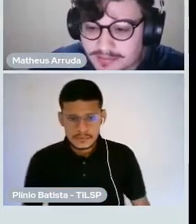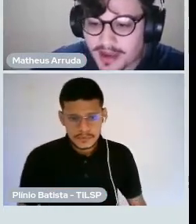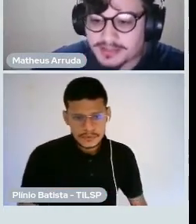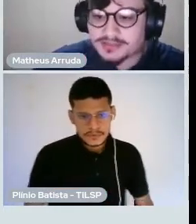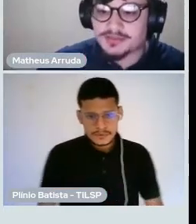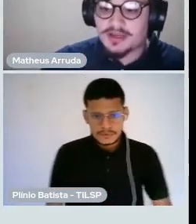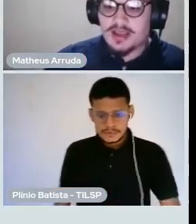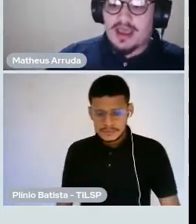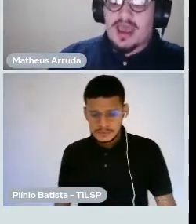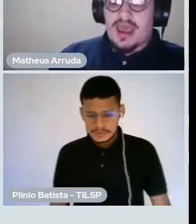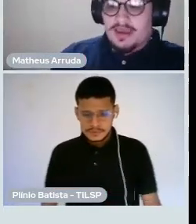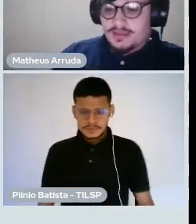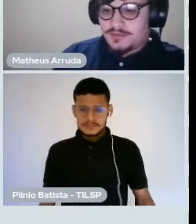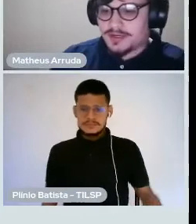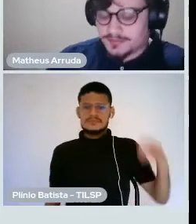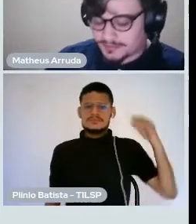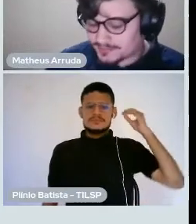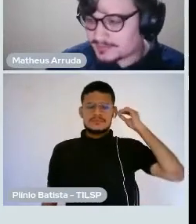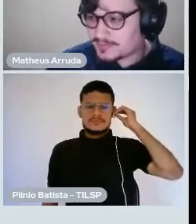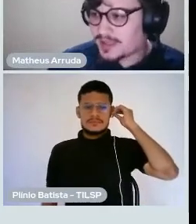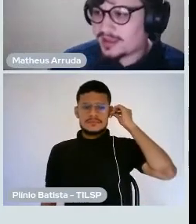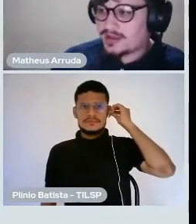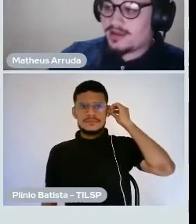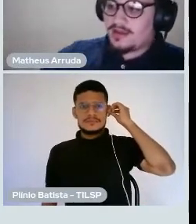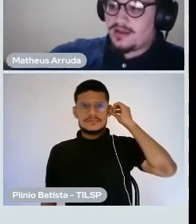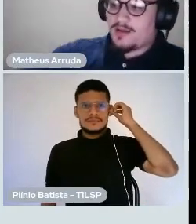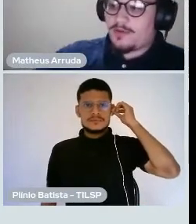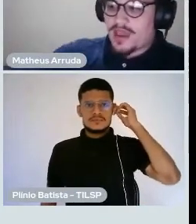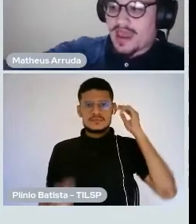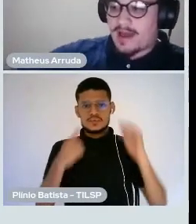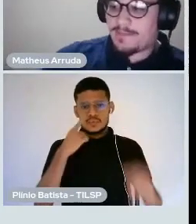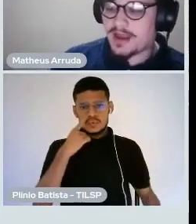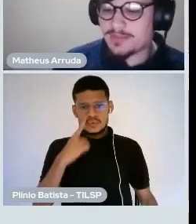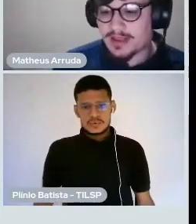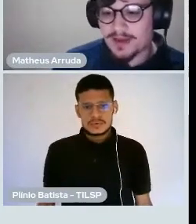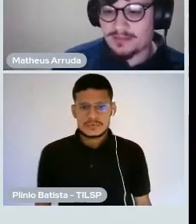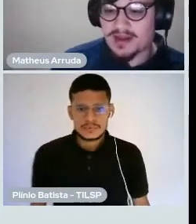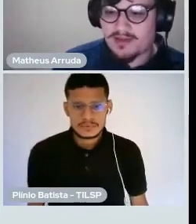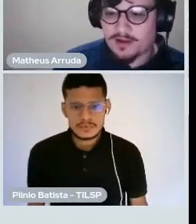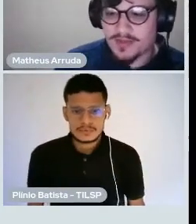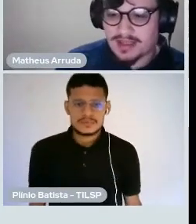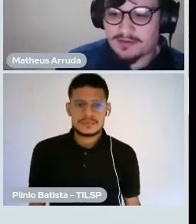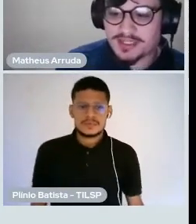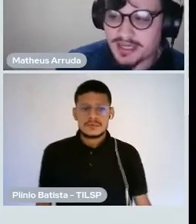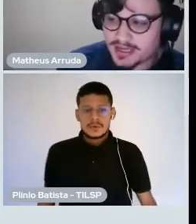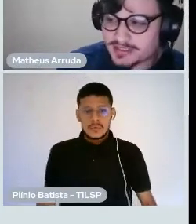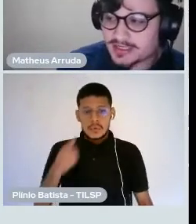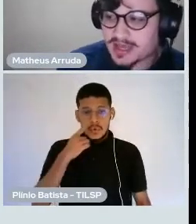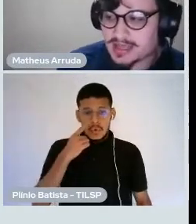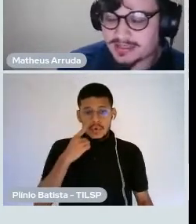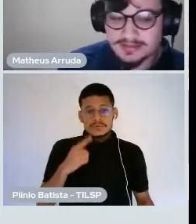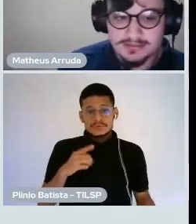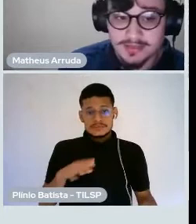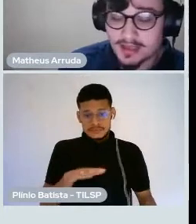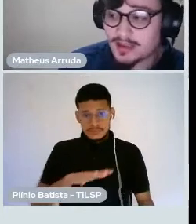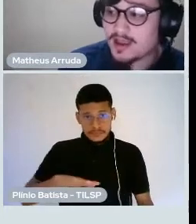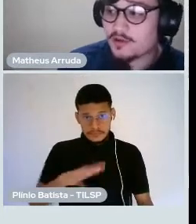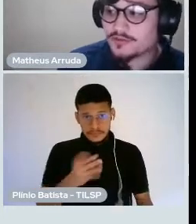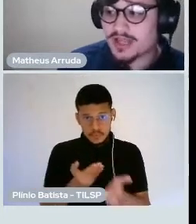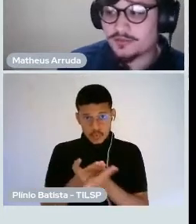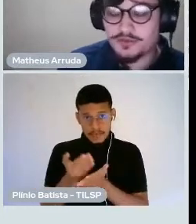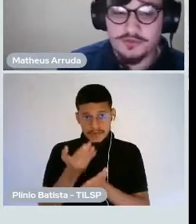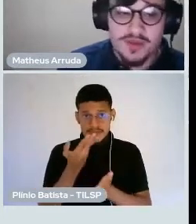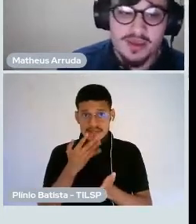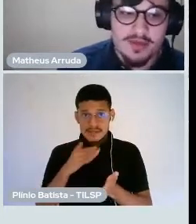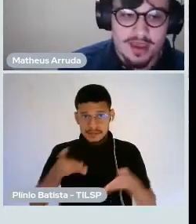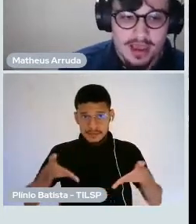meio, crianças embaixo, é isso mesmo. Né? Porque aí a pirâmide ela vai começar com as crianças que nascem, né?